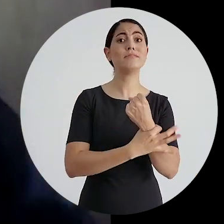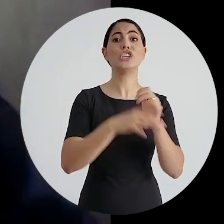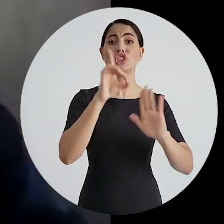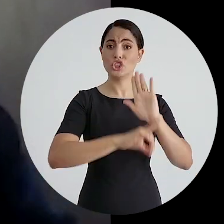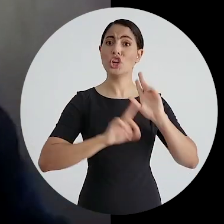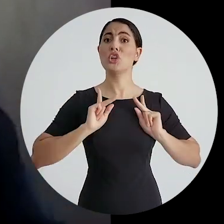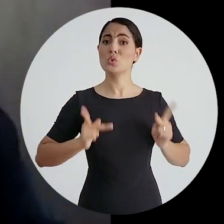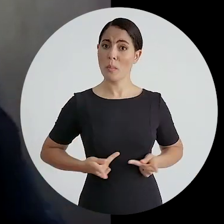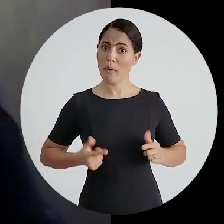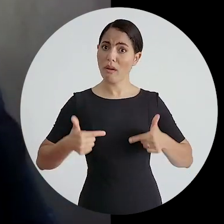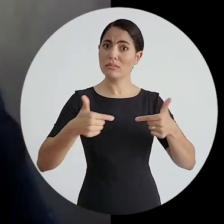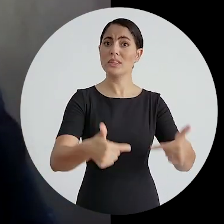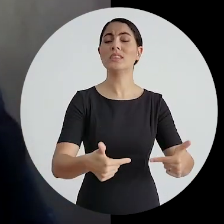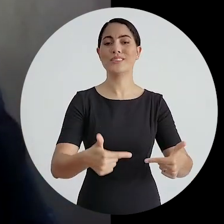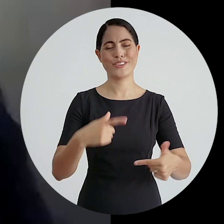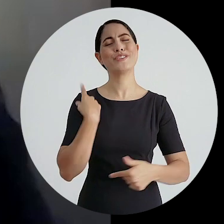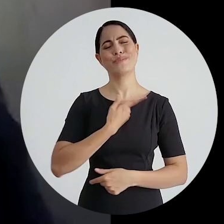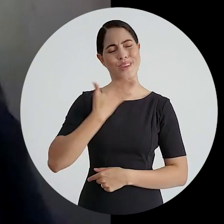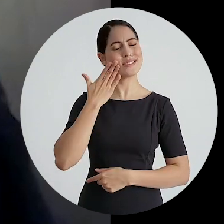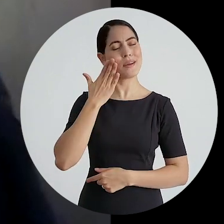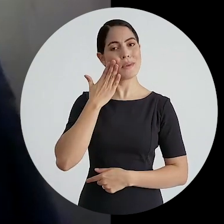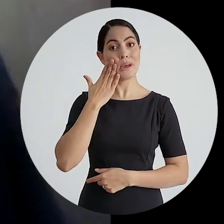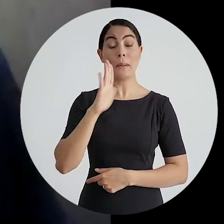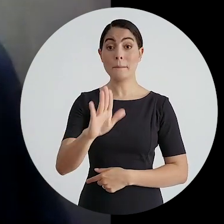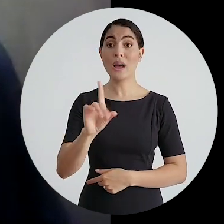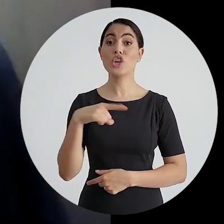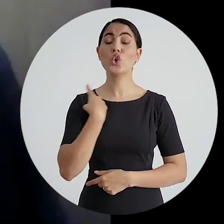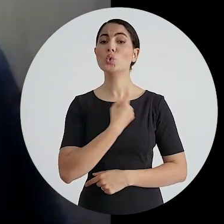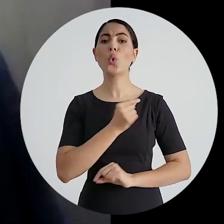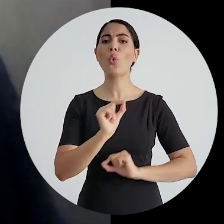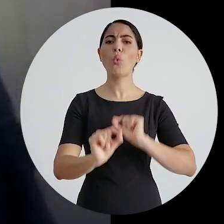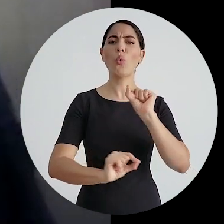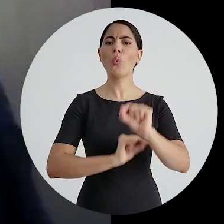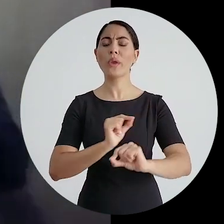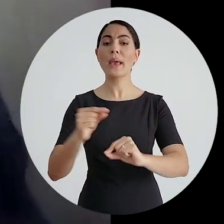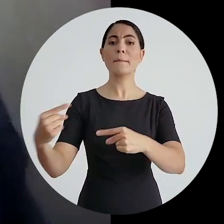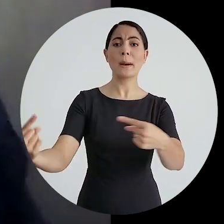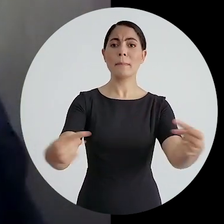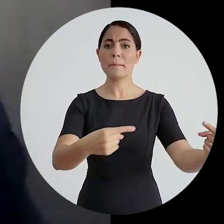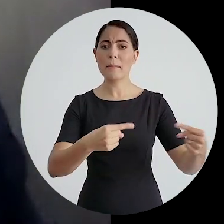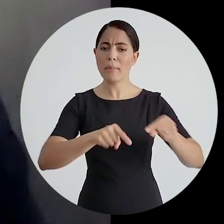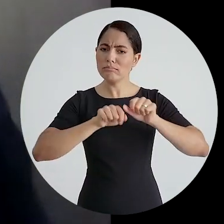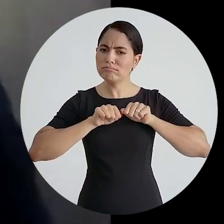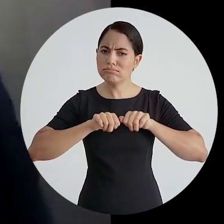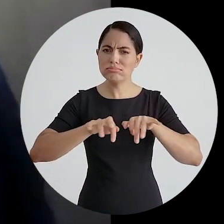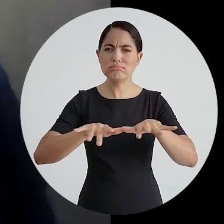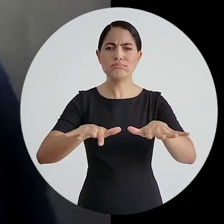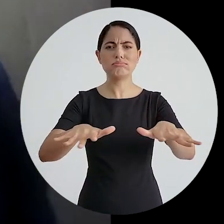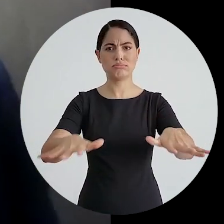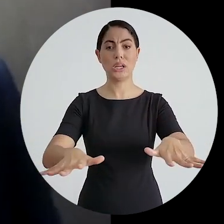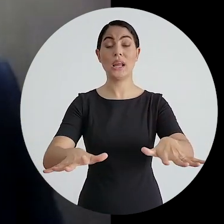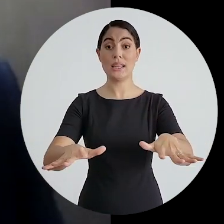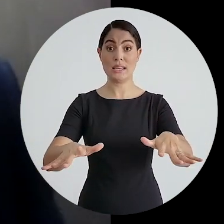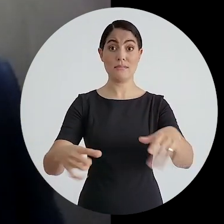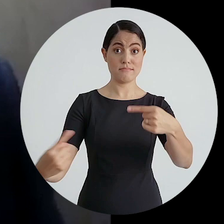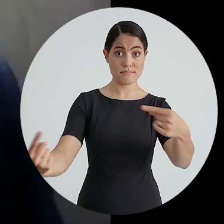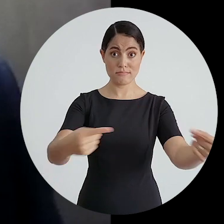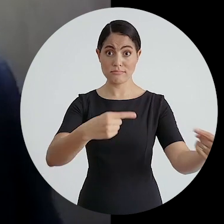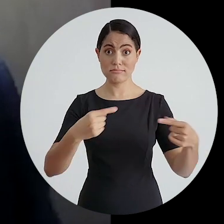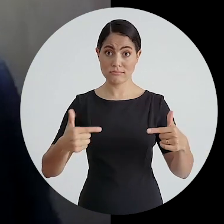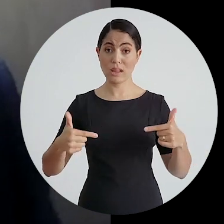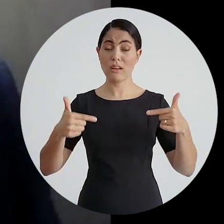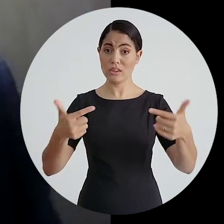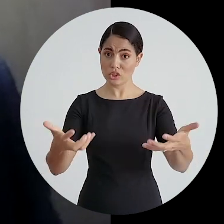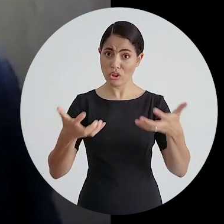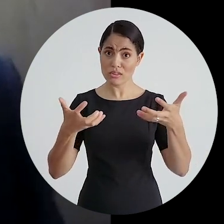primeiro garantidor dos direitos humanos. Temos essa compreensão e queremos fomentar esse debate, queremos